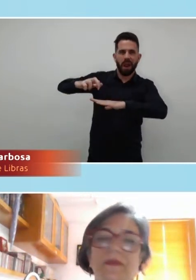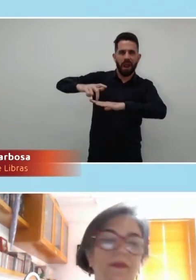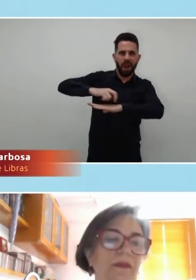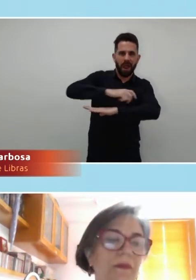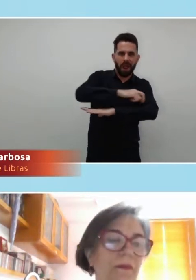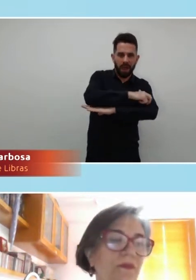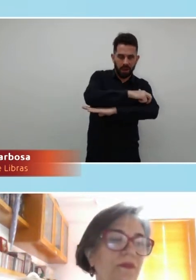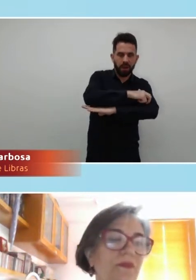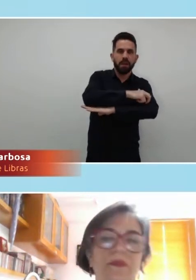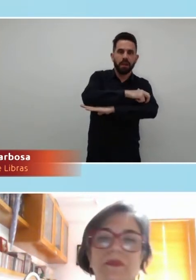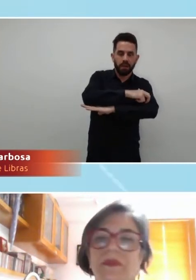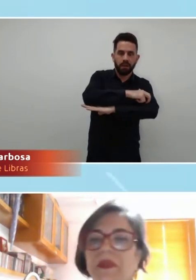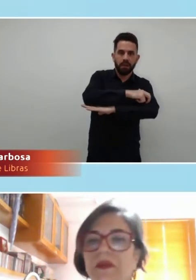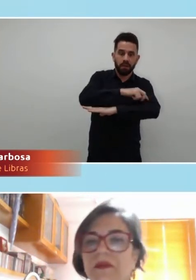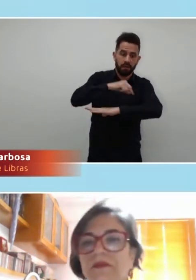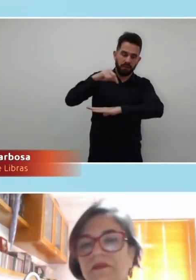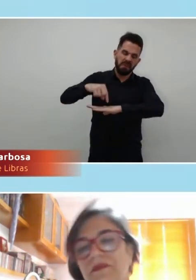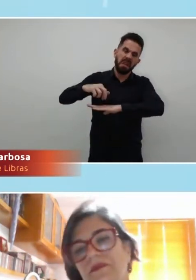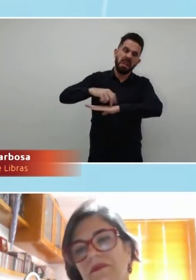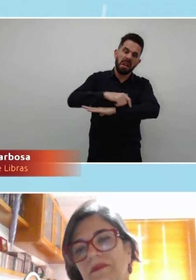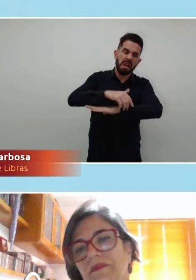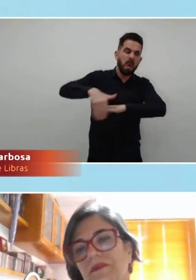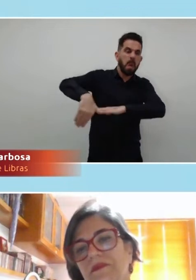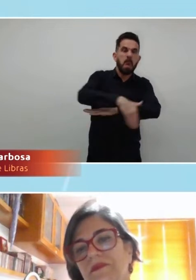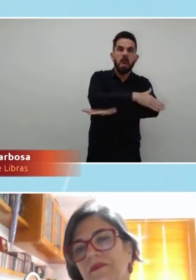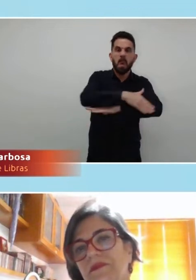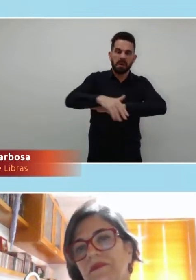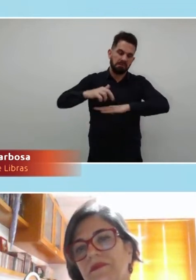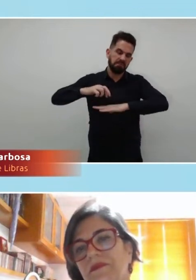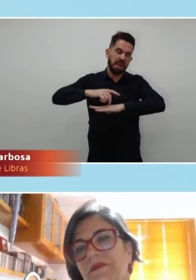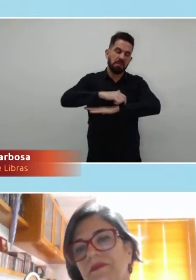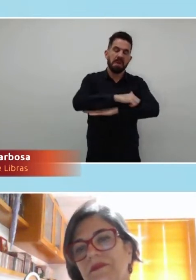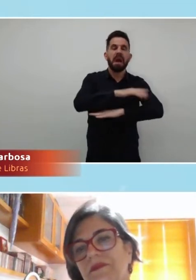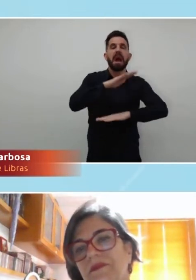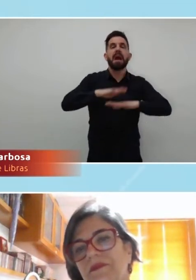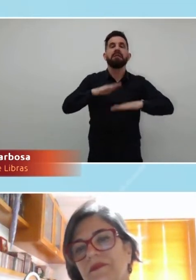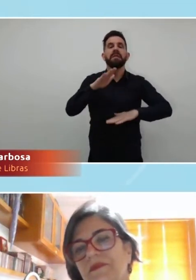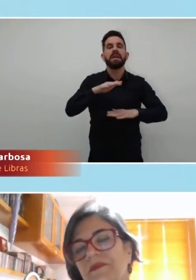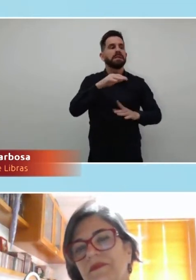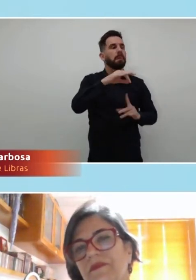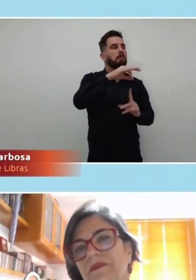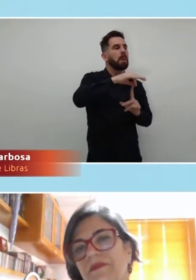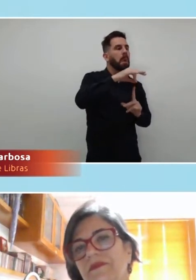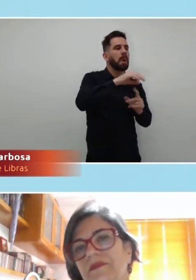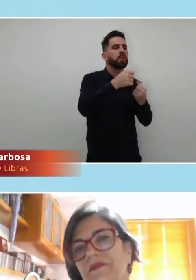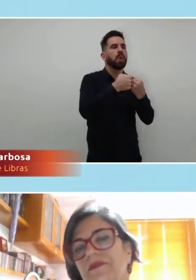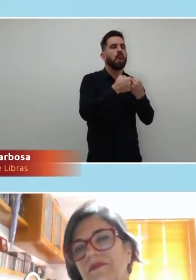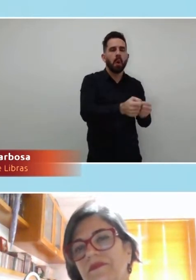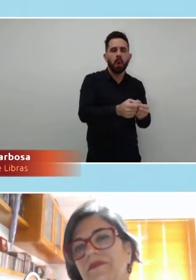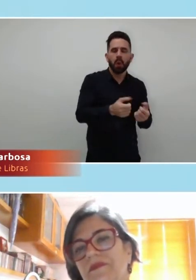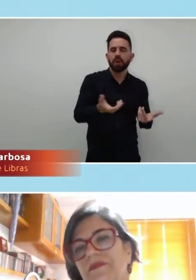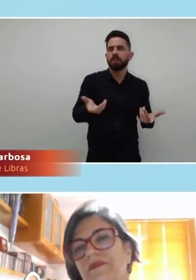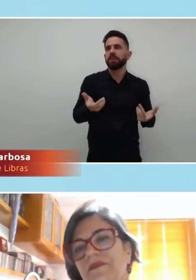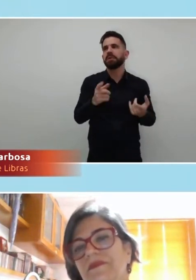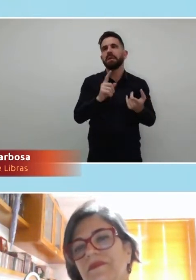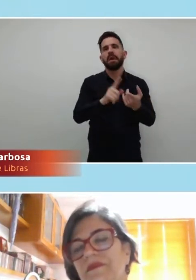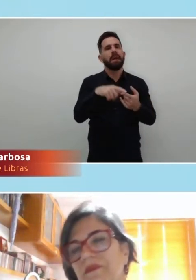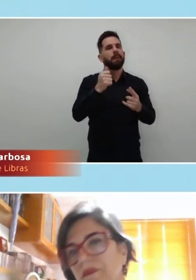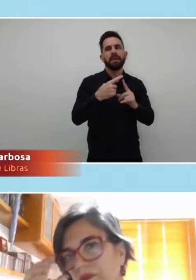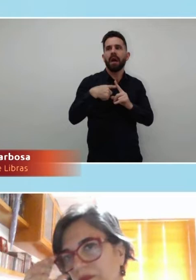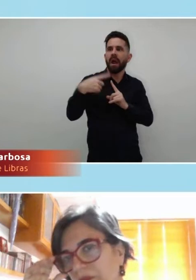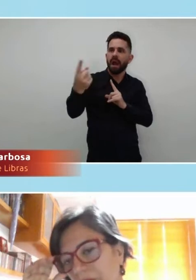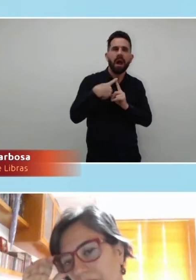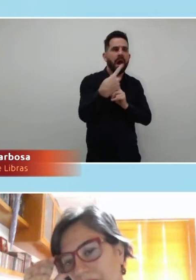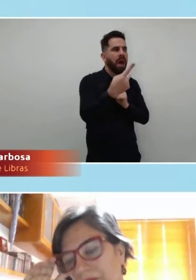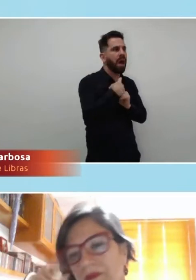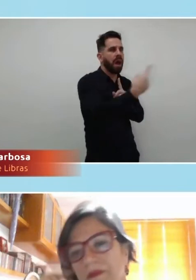pessoas têm que circular a pé, né? Principalmente quem pega o transporte coletivo, por exemplo, que precisa circular muito nesses